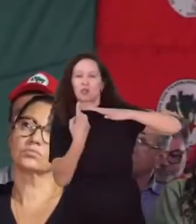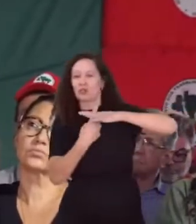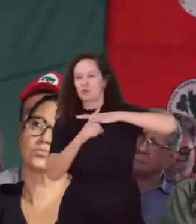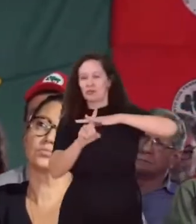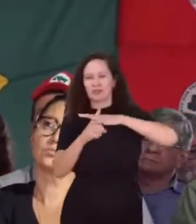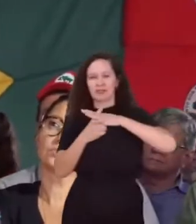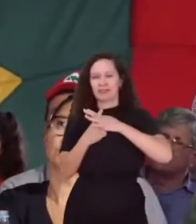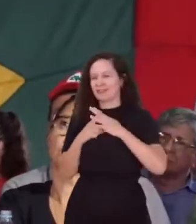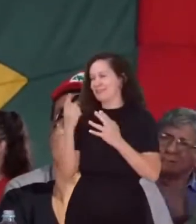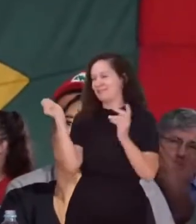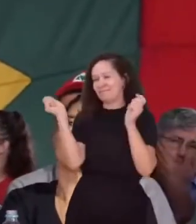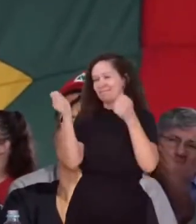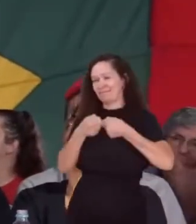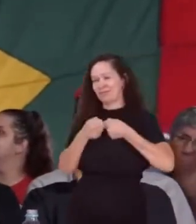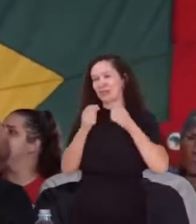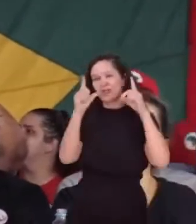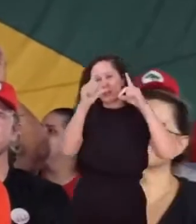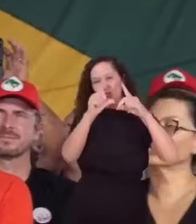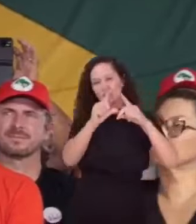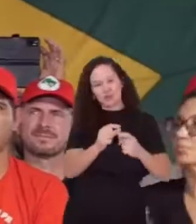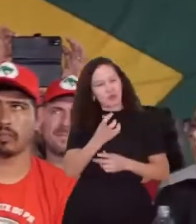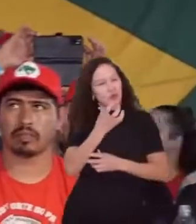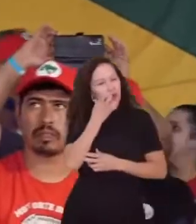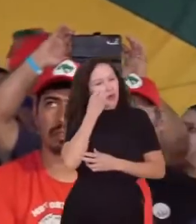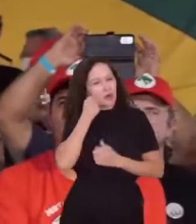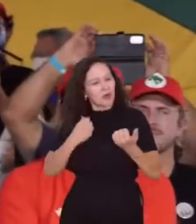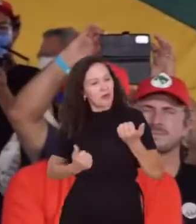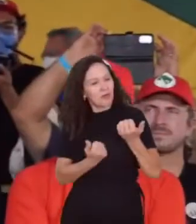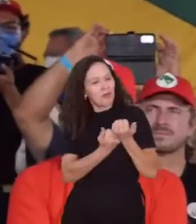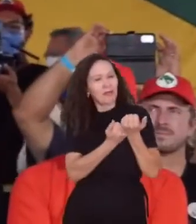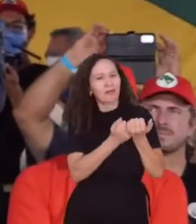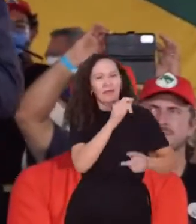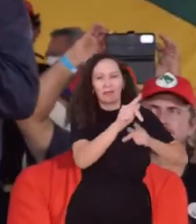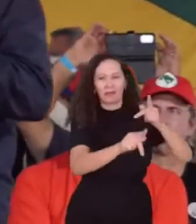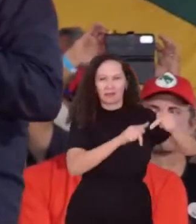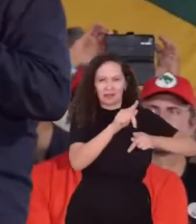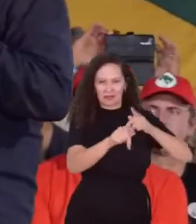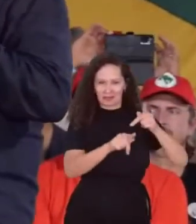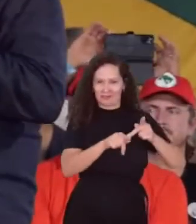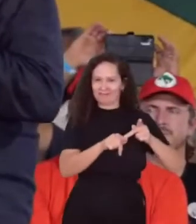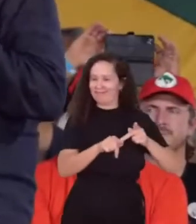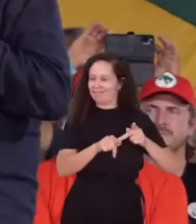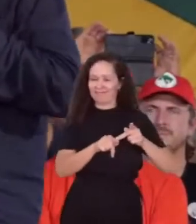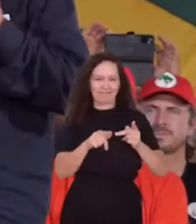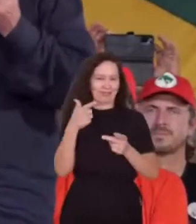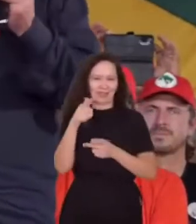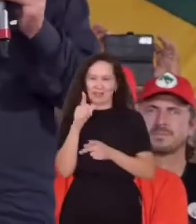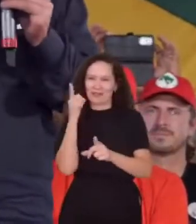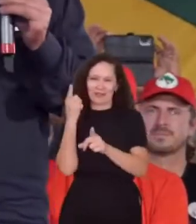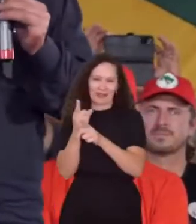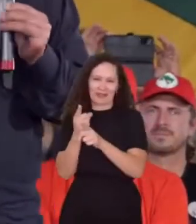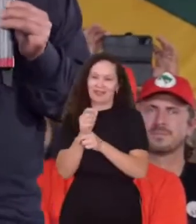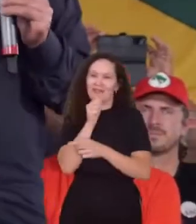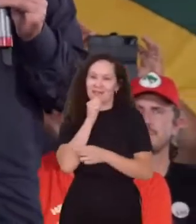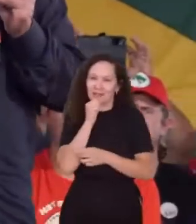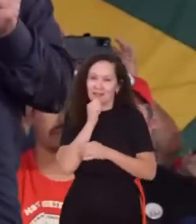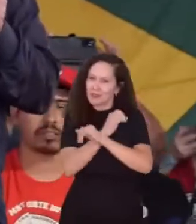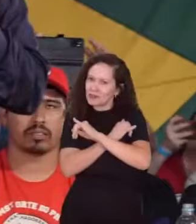de diminuir tanto seus lucros e capaz de fazer benefício para o povo. Então eu estou dizendo isso porque nós vamos ter que eleger deputados,